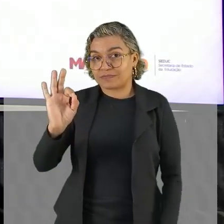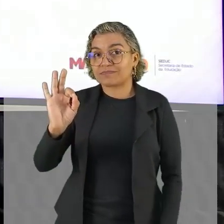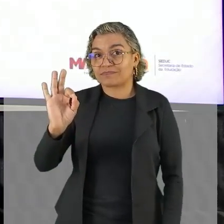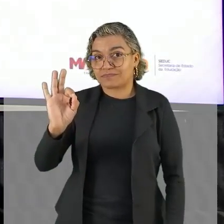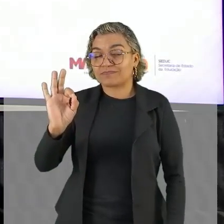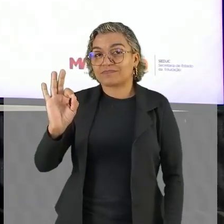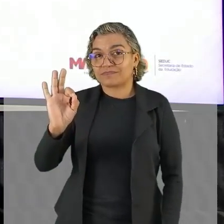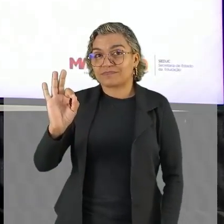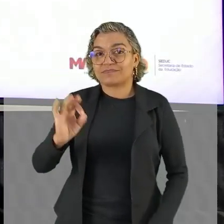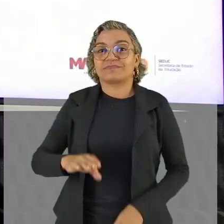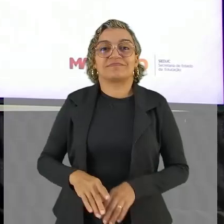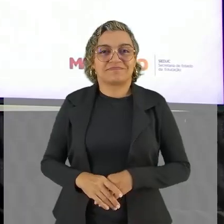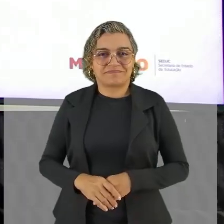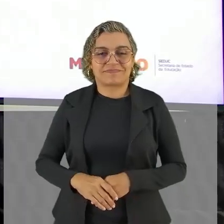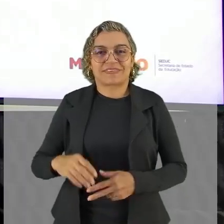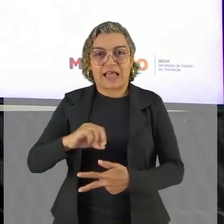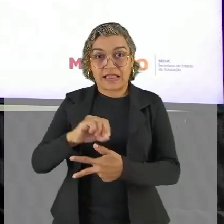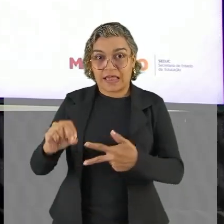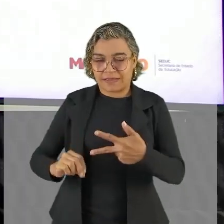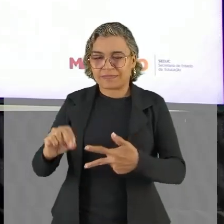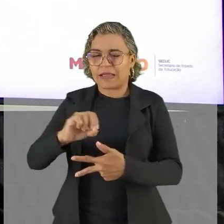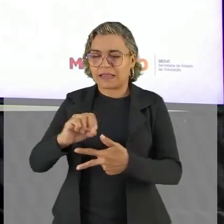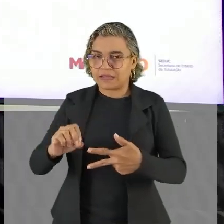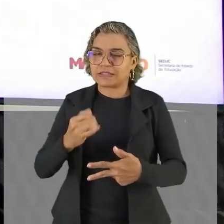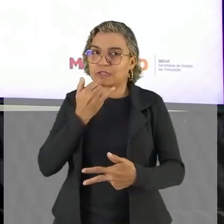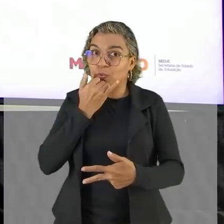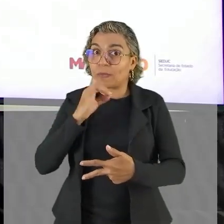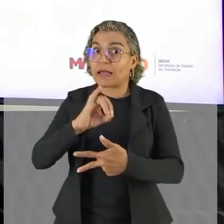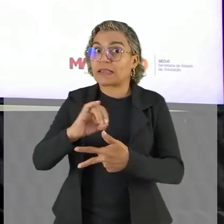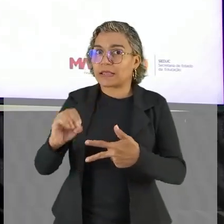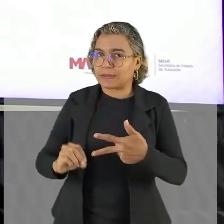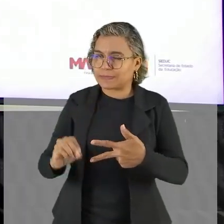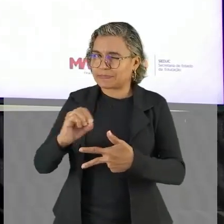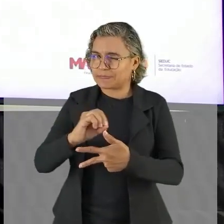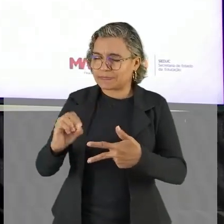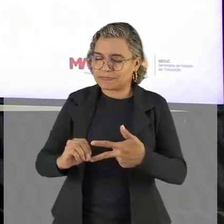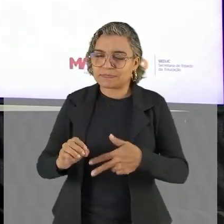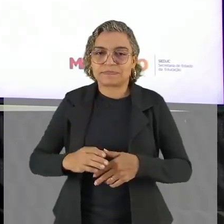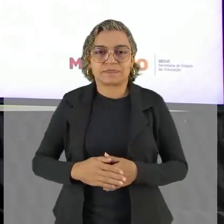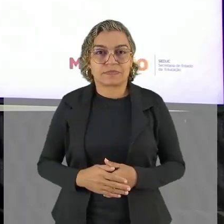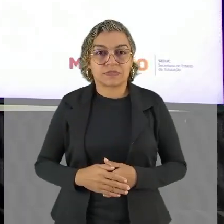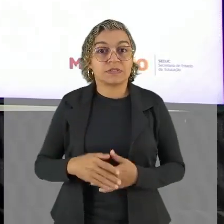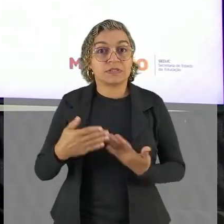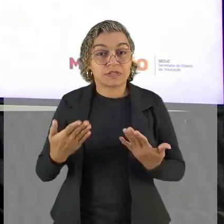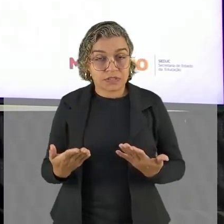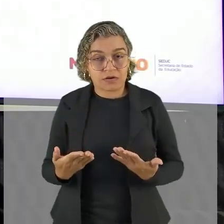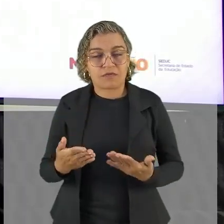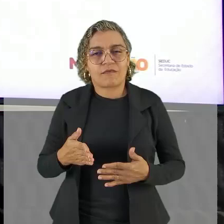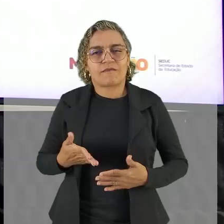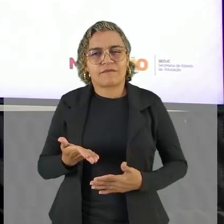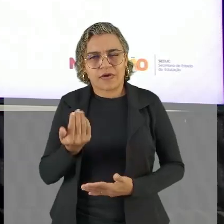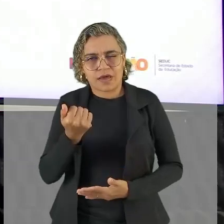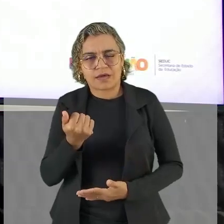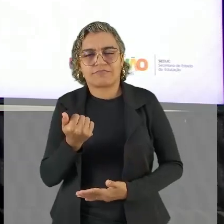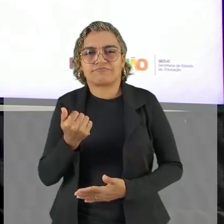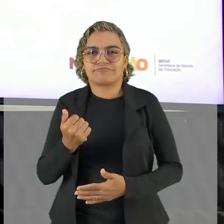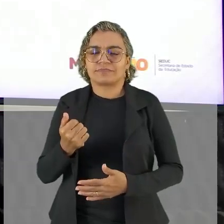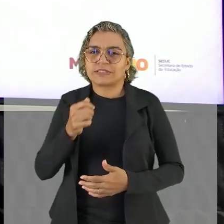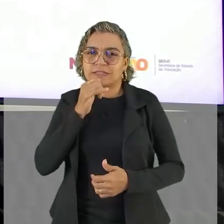quanto para o Enem, com a professora Alísia. Então fica ligado, marca os teus amigos e vem comigo.